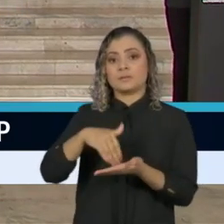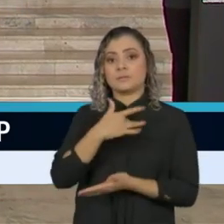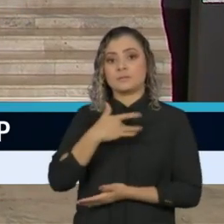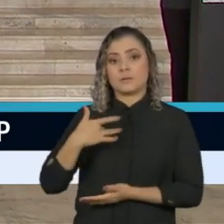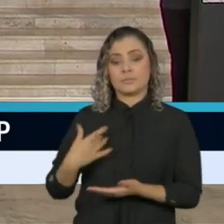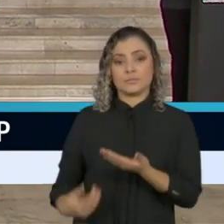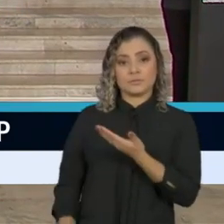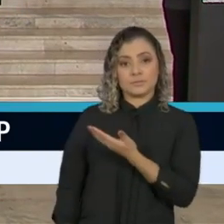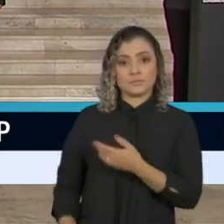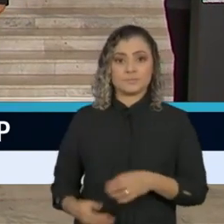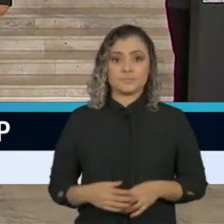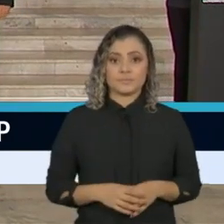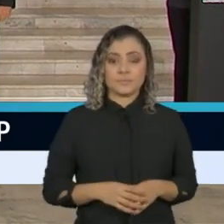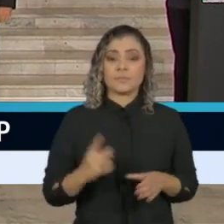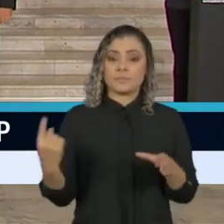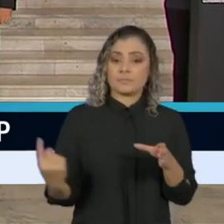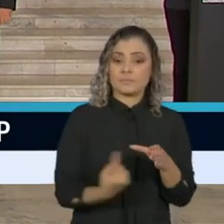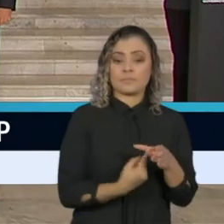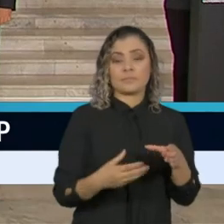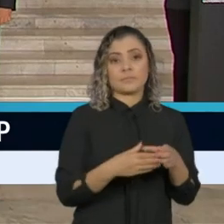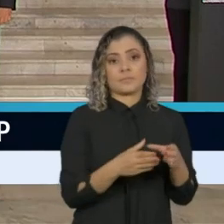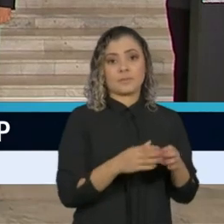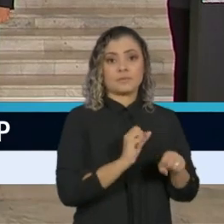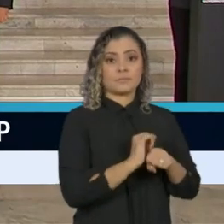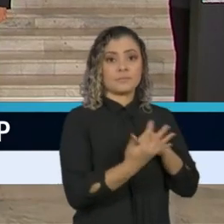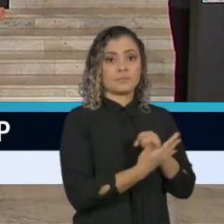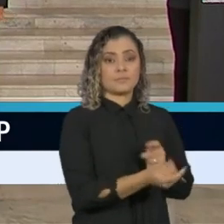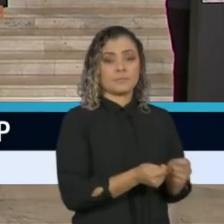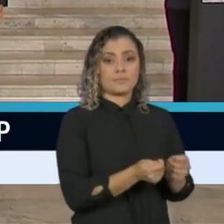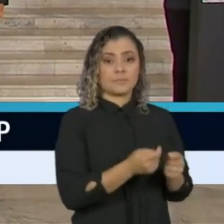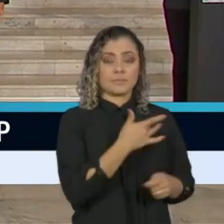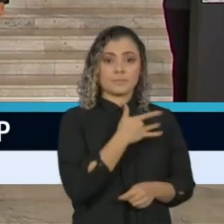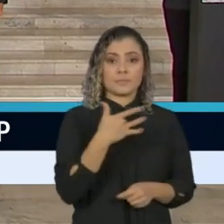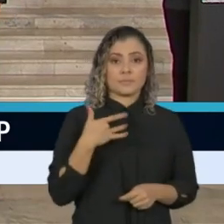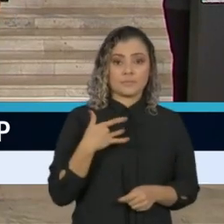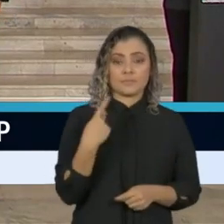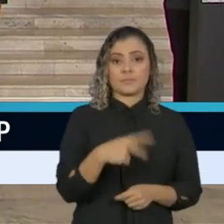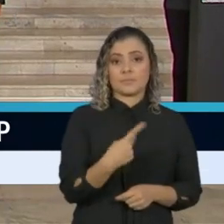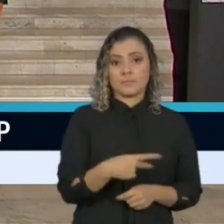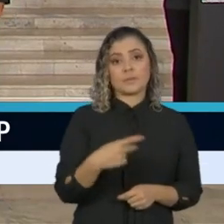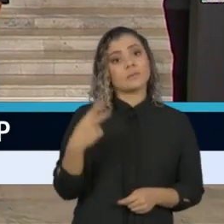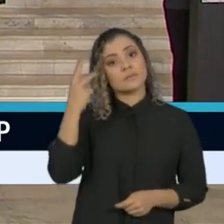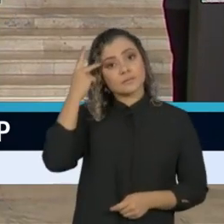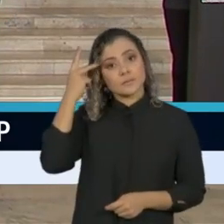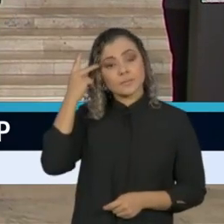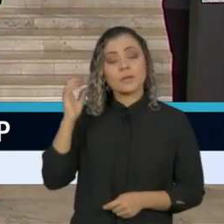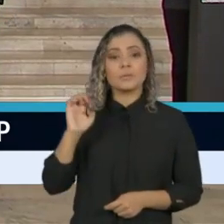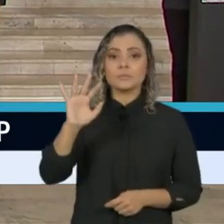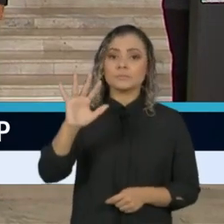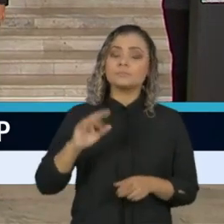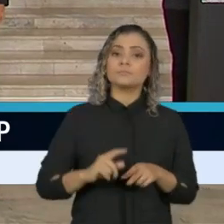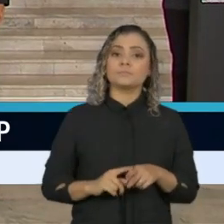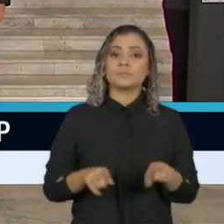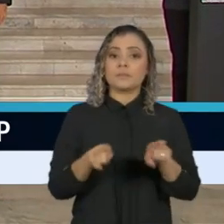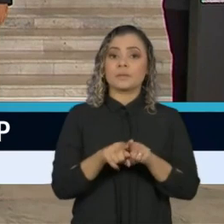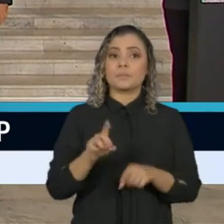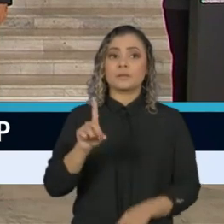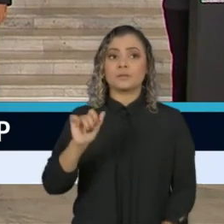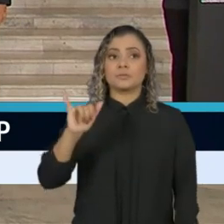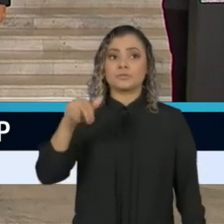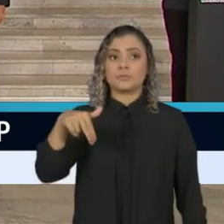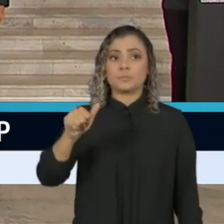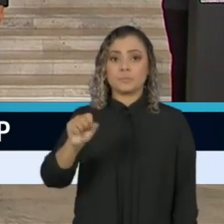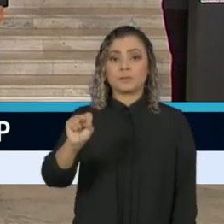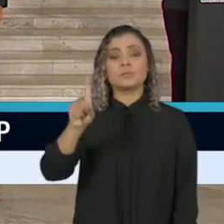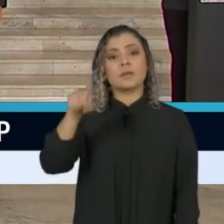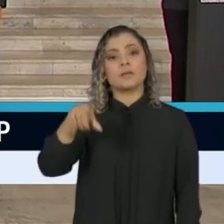Saúde e integrante do Comitê de Saúde, do Centro de Contingência do Covid-19, Dimas Covas, diretor